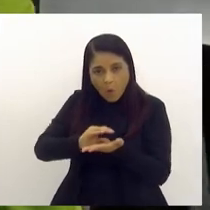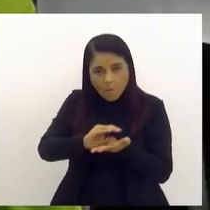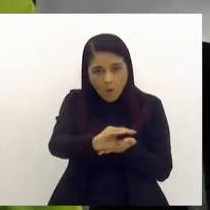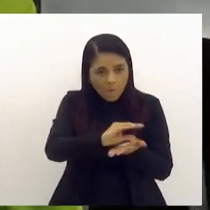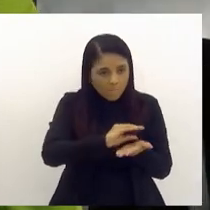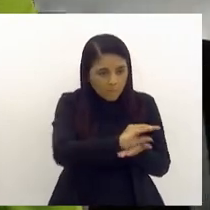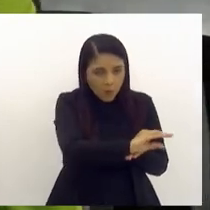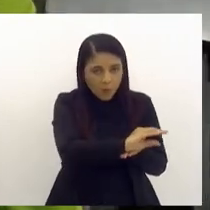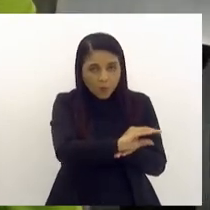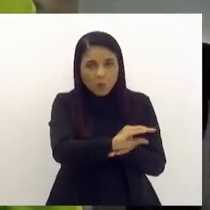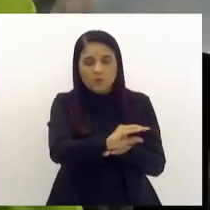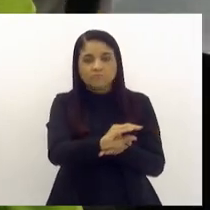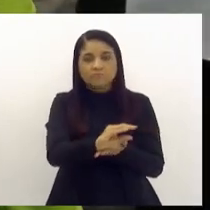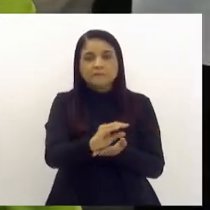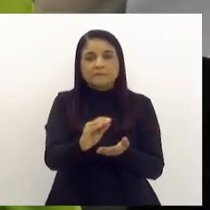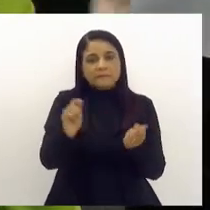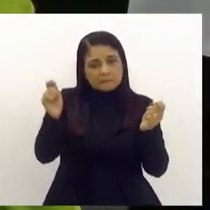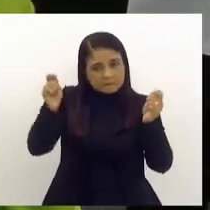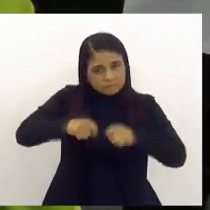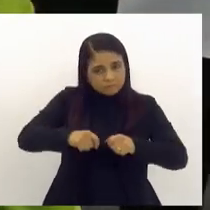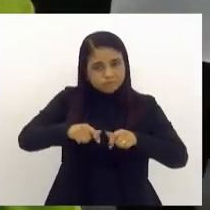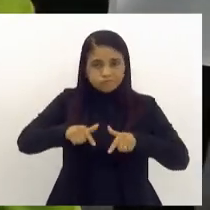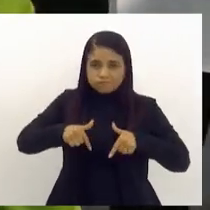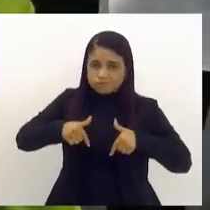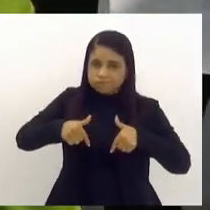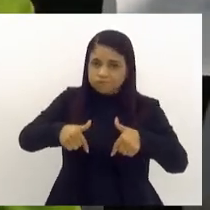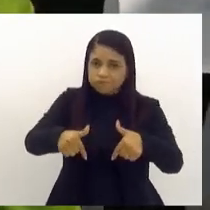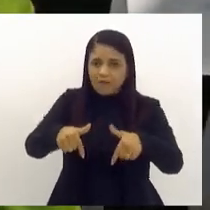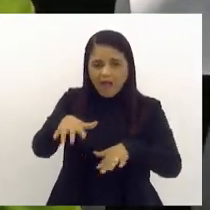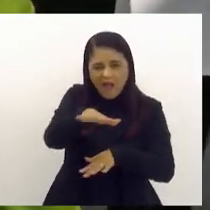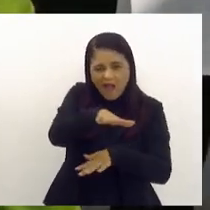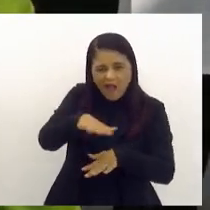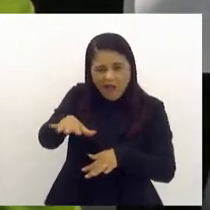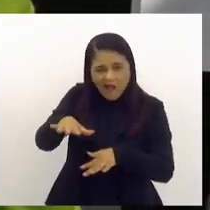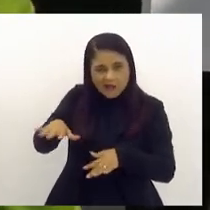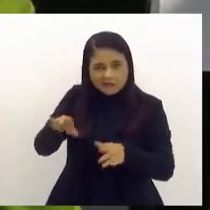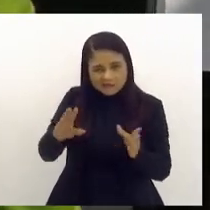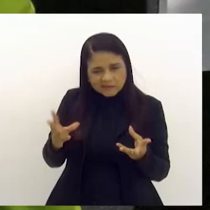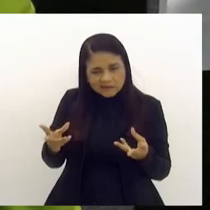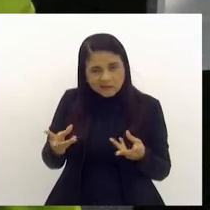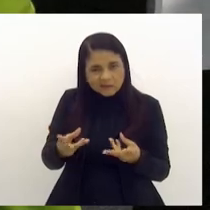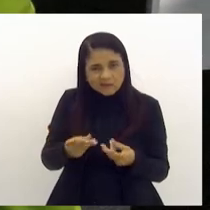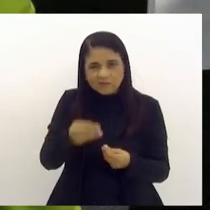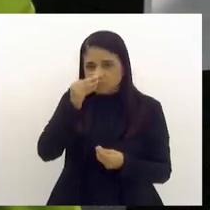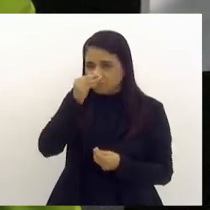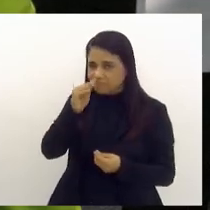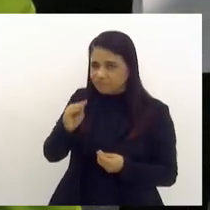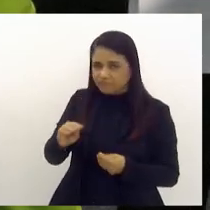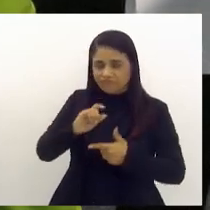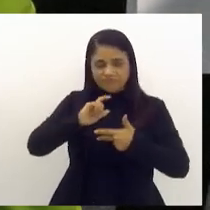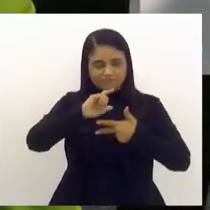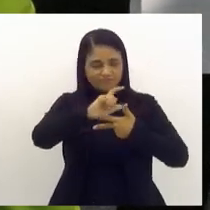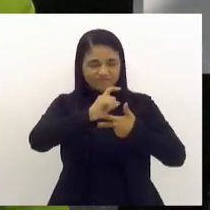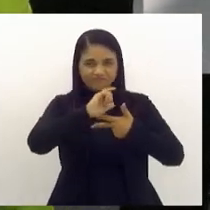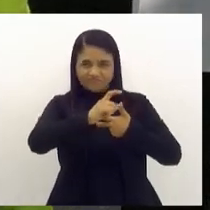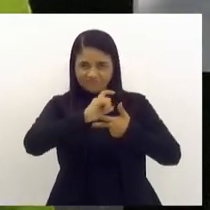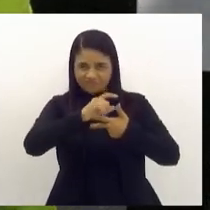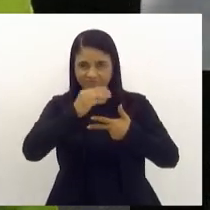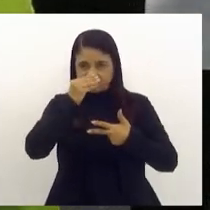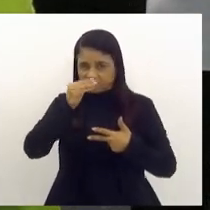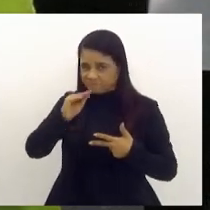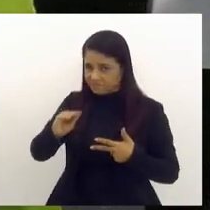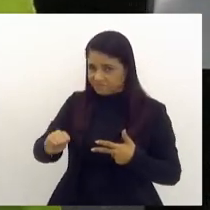a possibilidade de execução de áreas sensíveis e ora negligenciadas pelo Poder Executivo, não